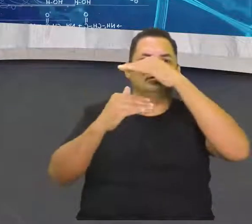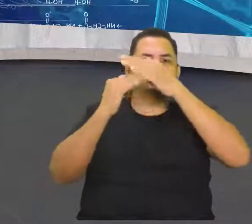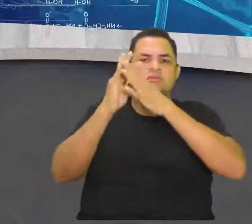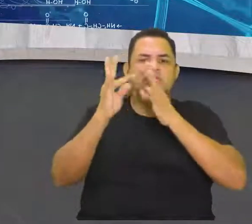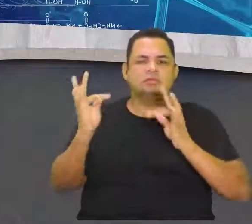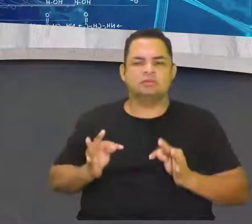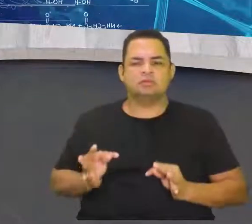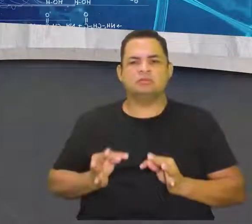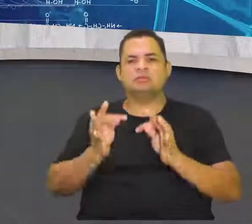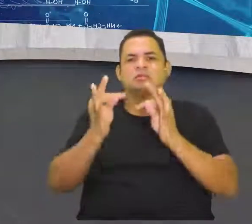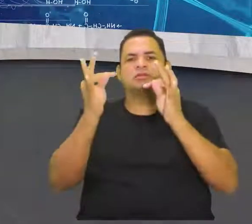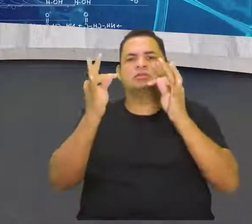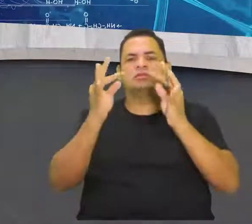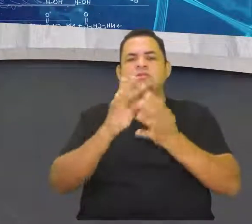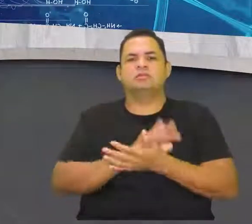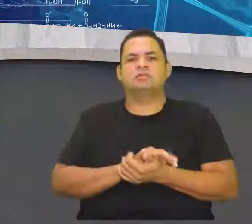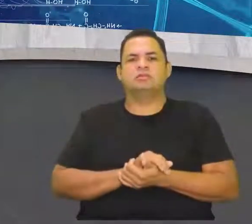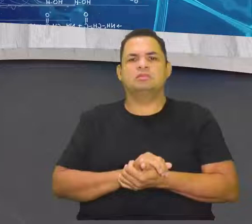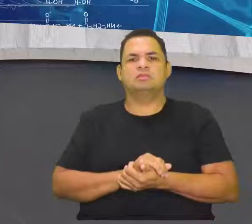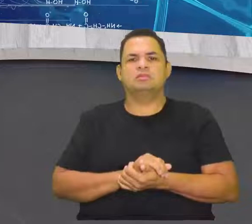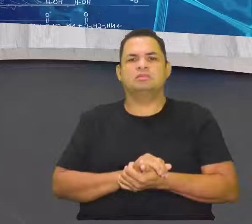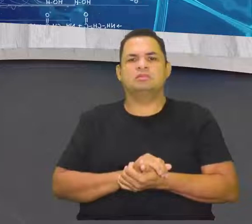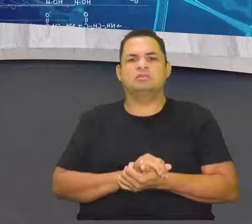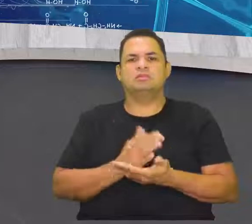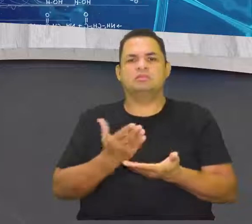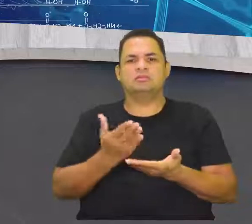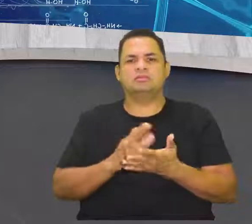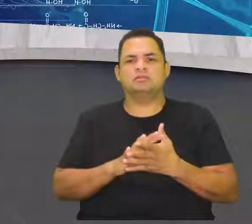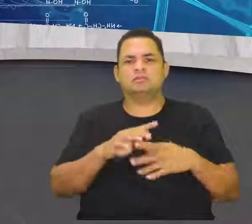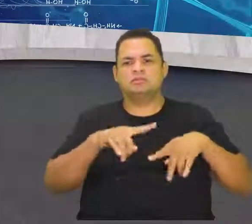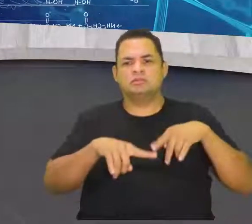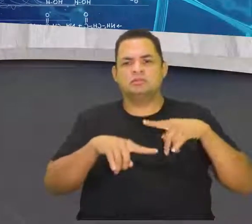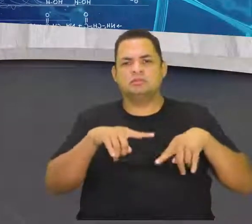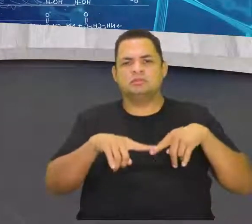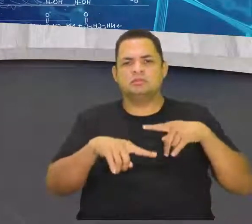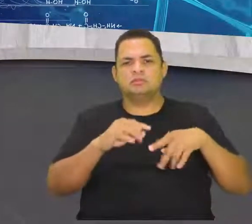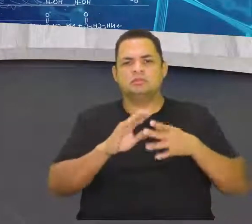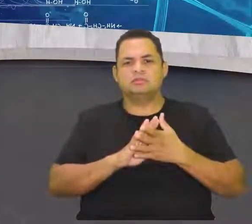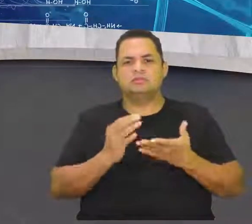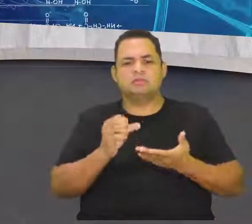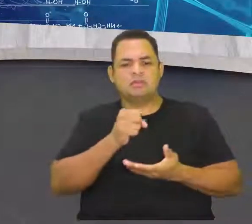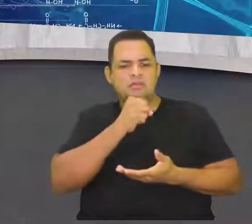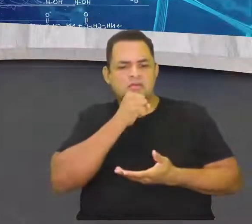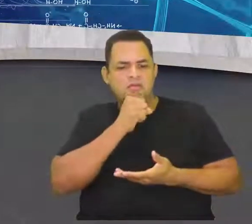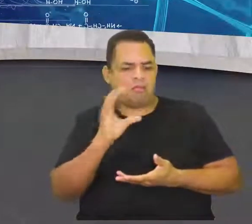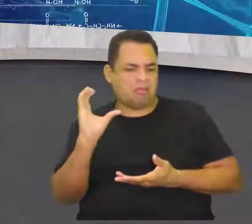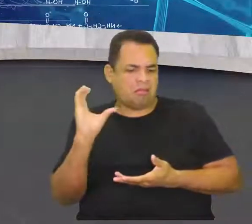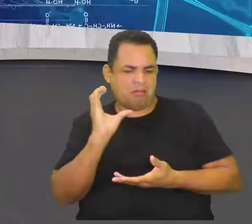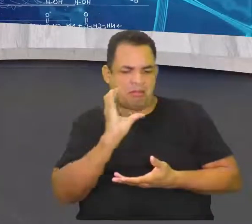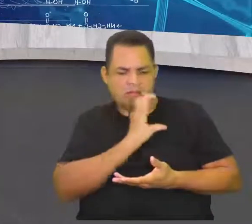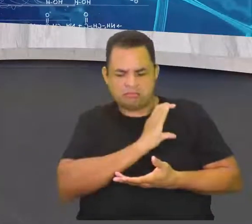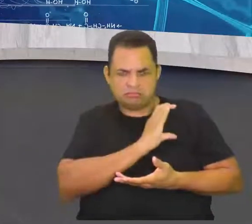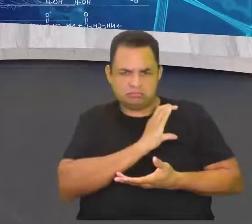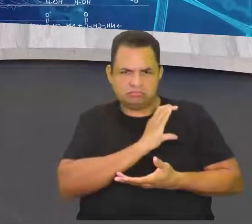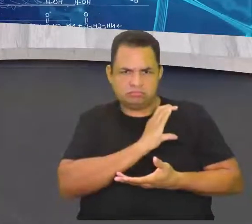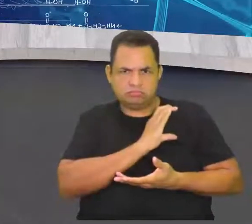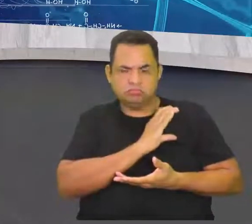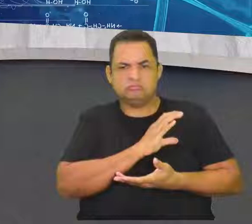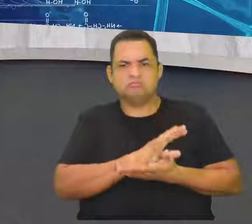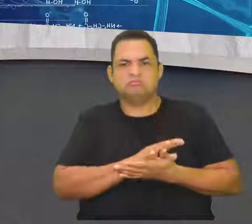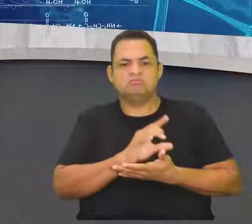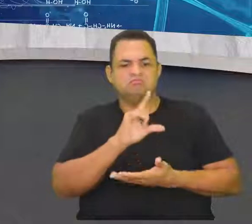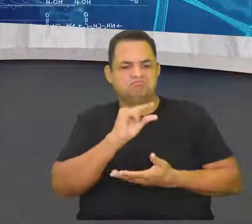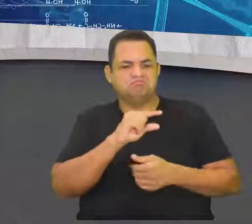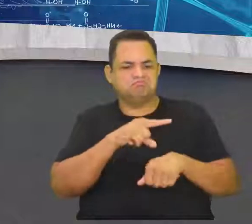desenvolvimento tecnológico, né, faz com que esses produtos fiquem ultrapassados com muito rápido, pouco tempo.